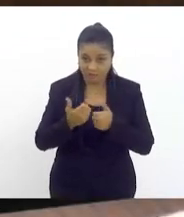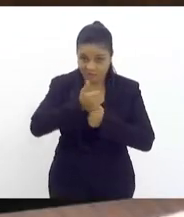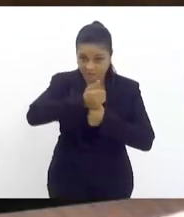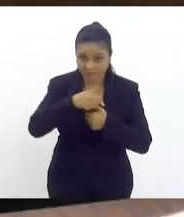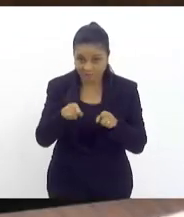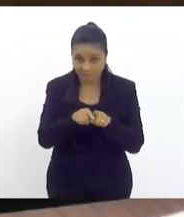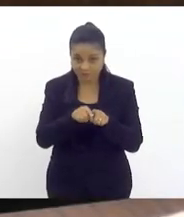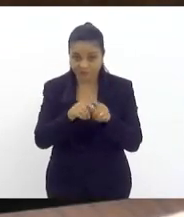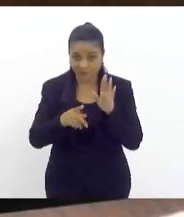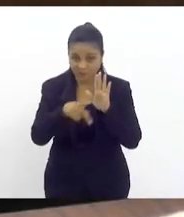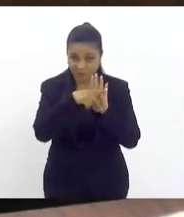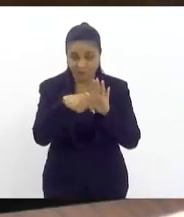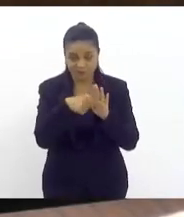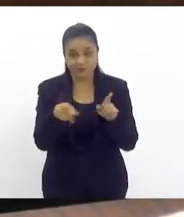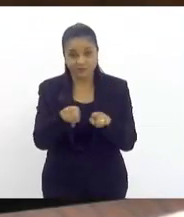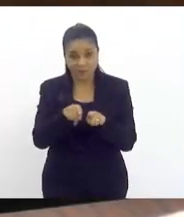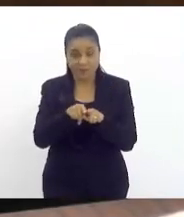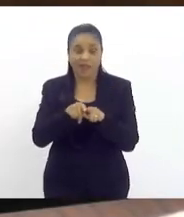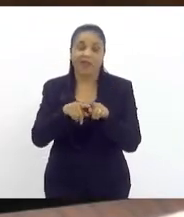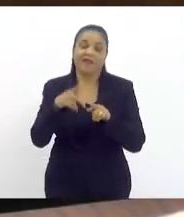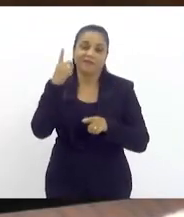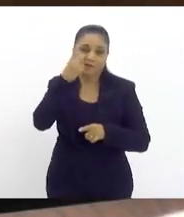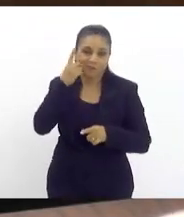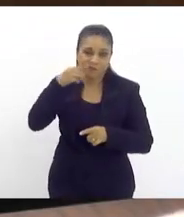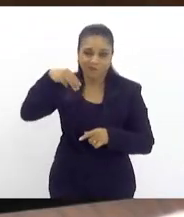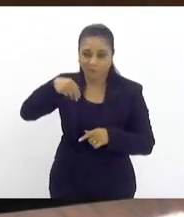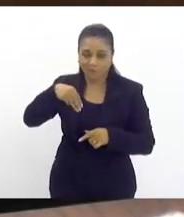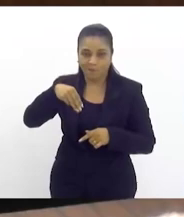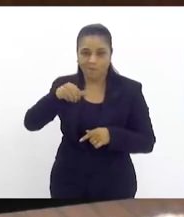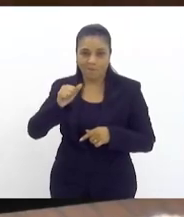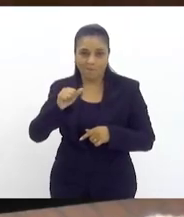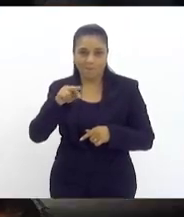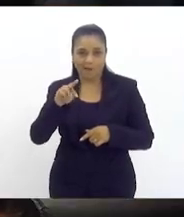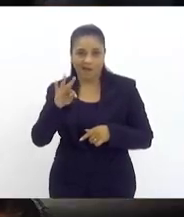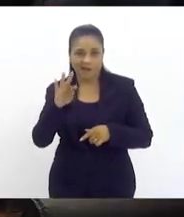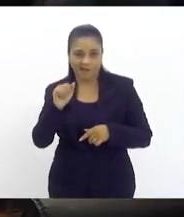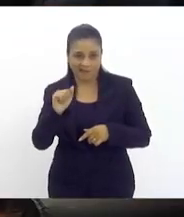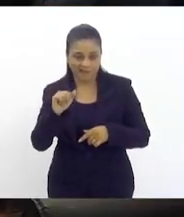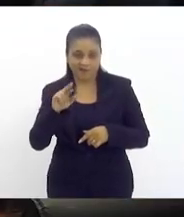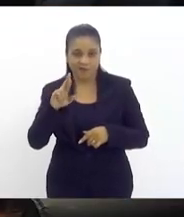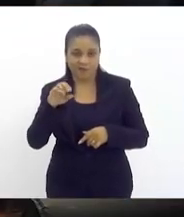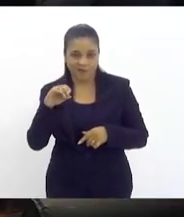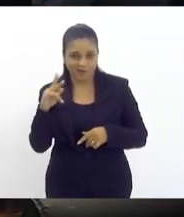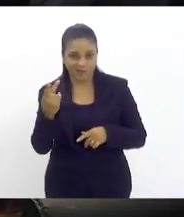Vamos lá, para a deputada Marta Rocha e para a deputada Dani Monteiro. Obrigada.